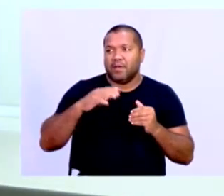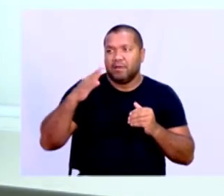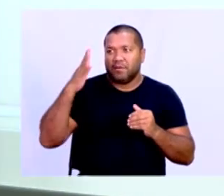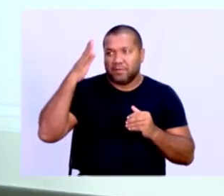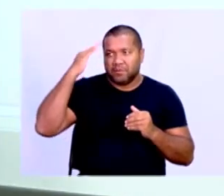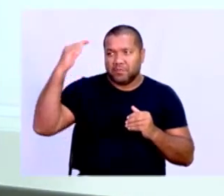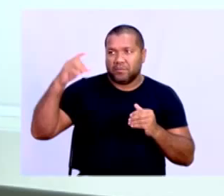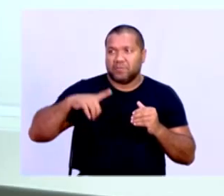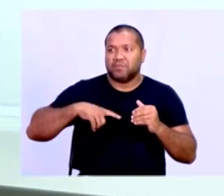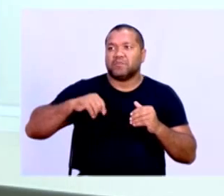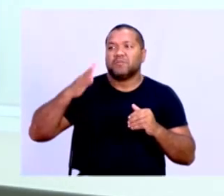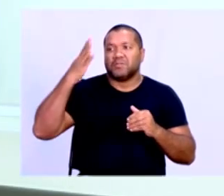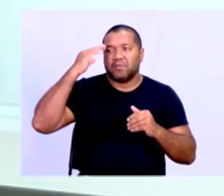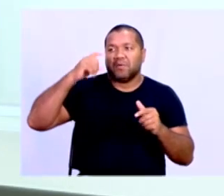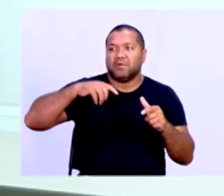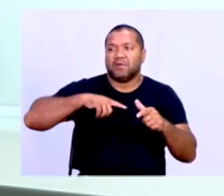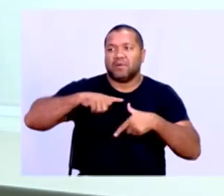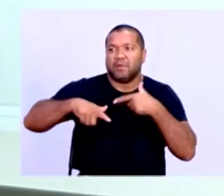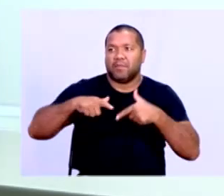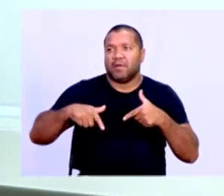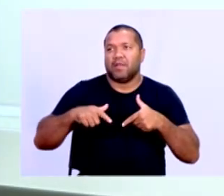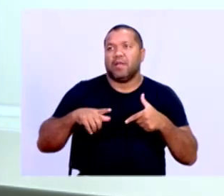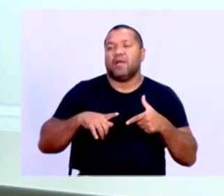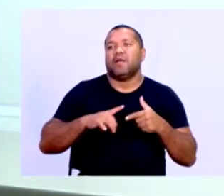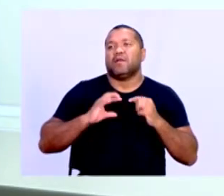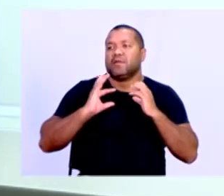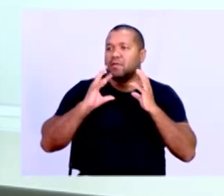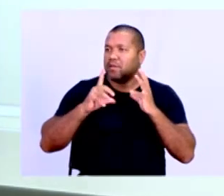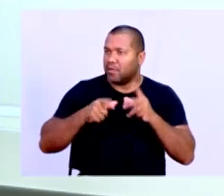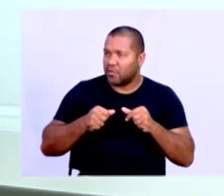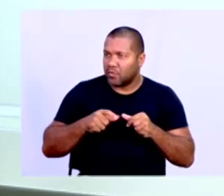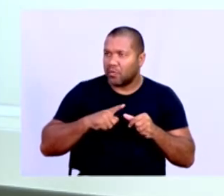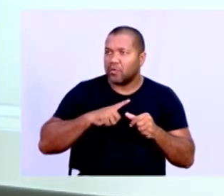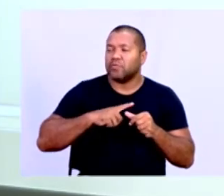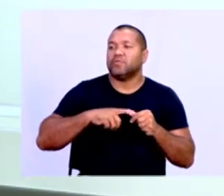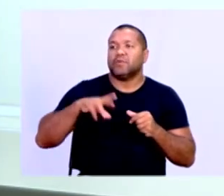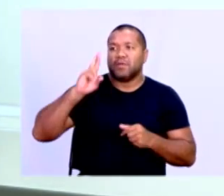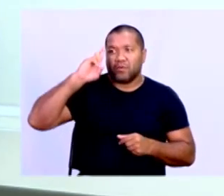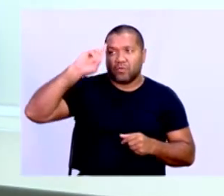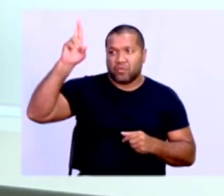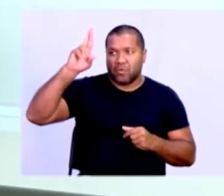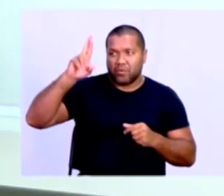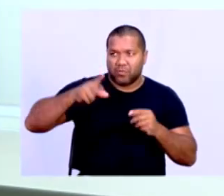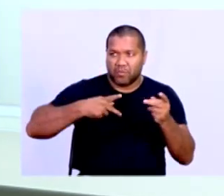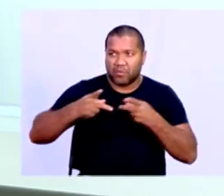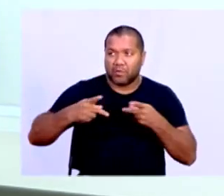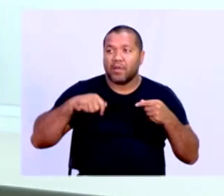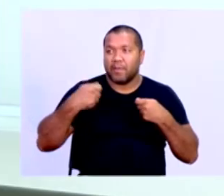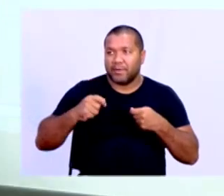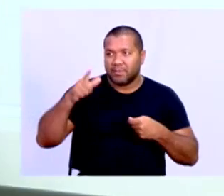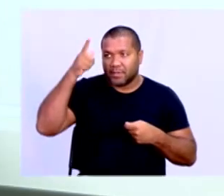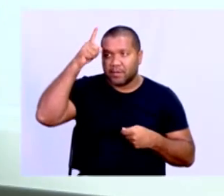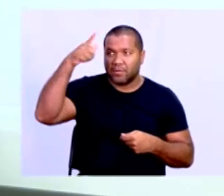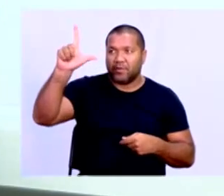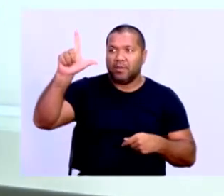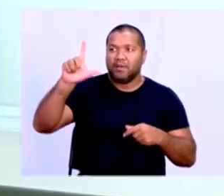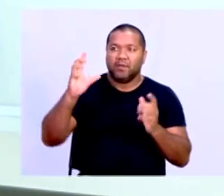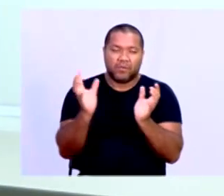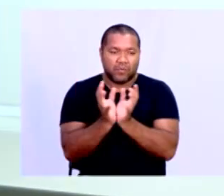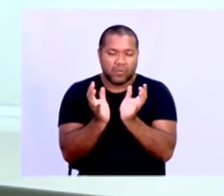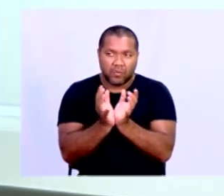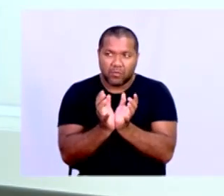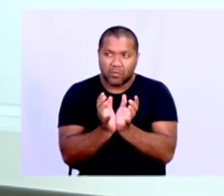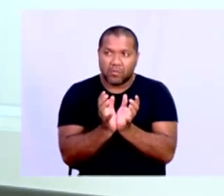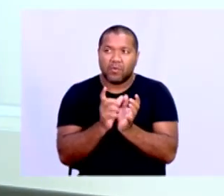papéis específicos, que é o Product Owner, que é o dono do projeto, ele é o líder dessa equipe,